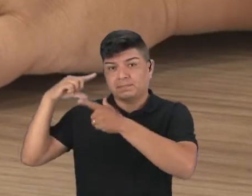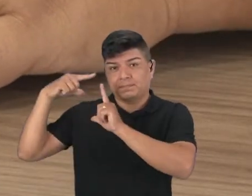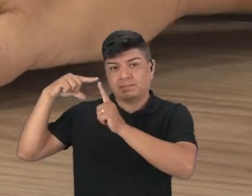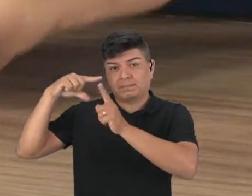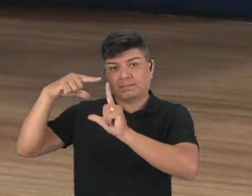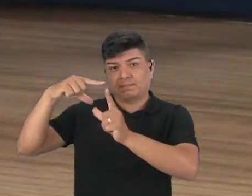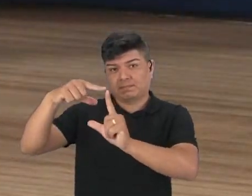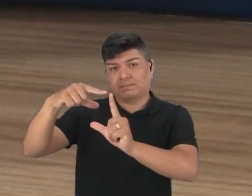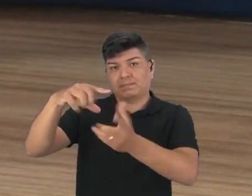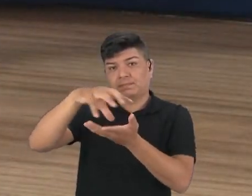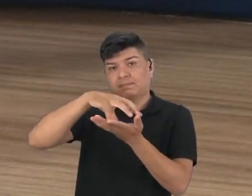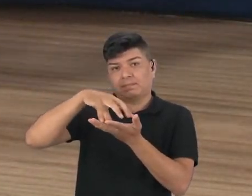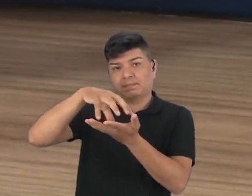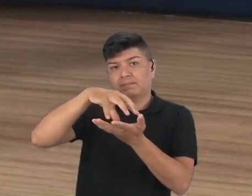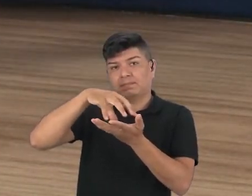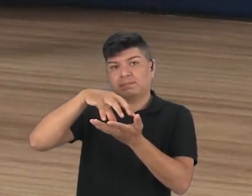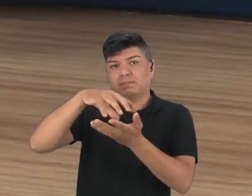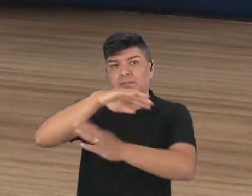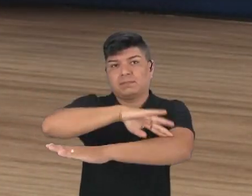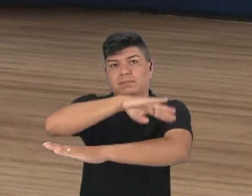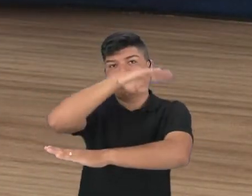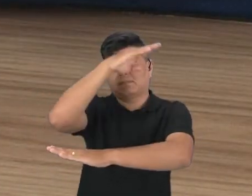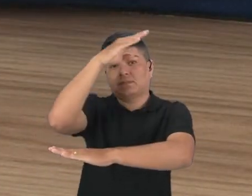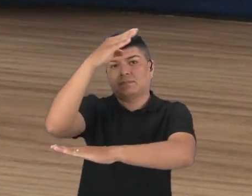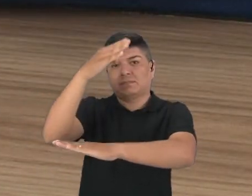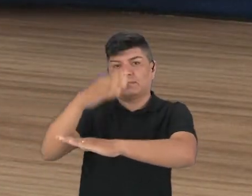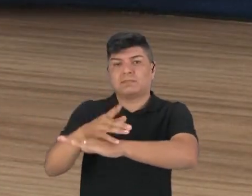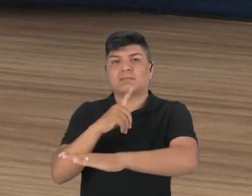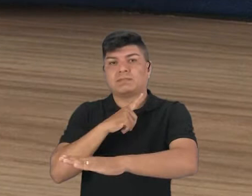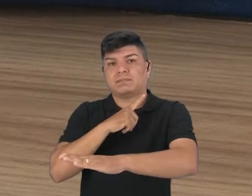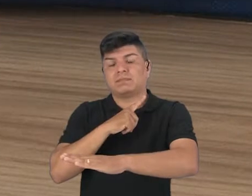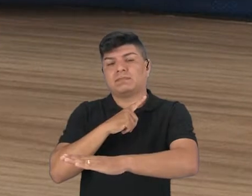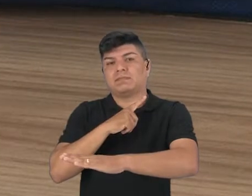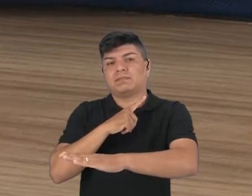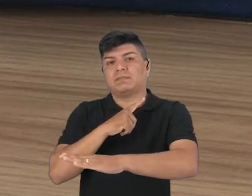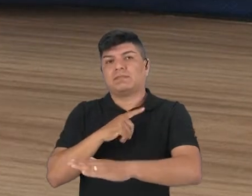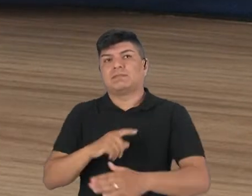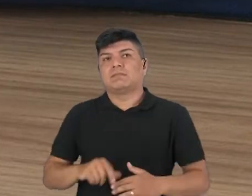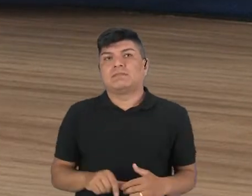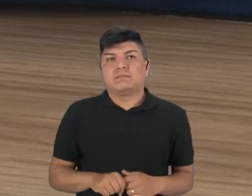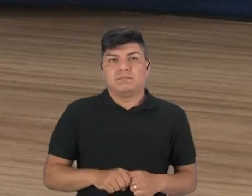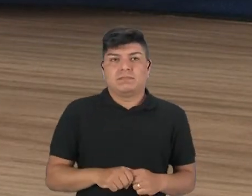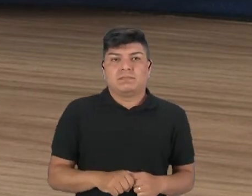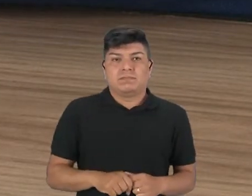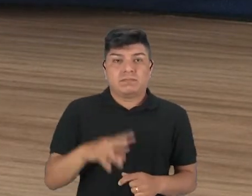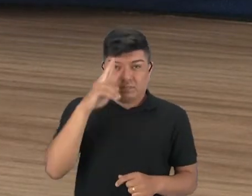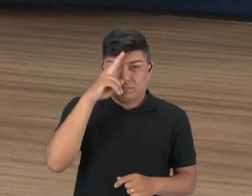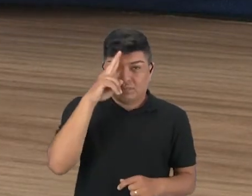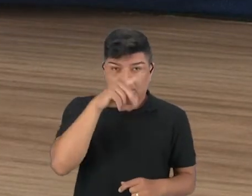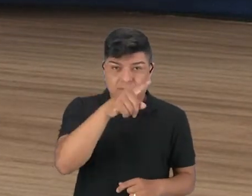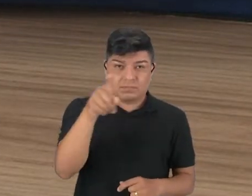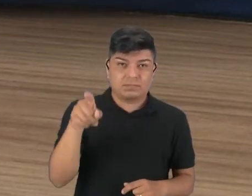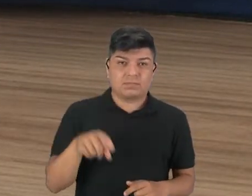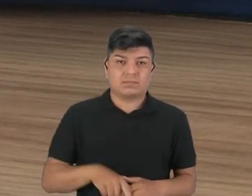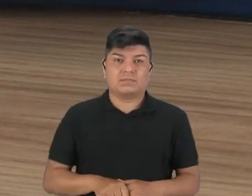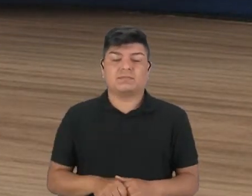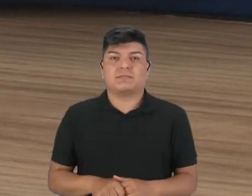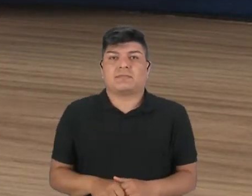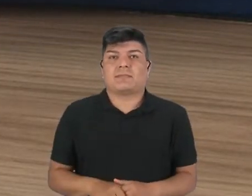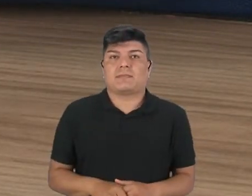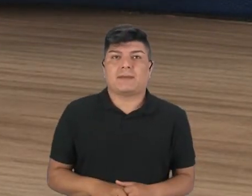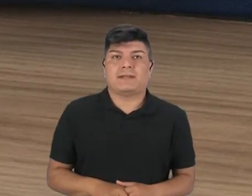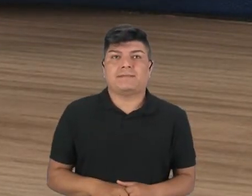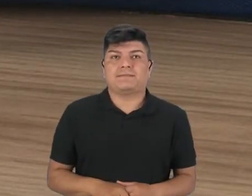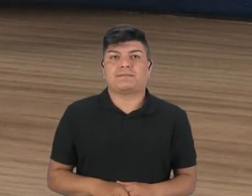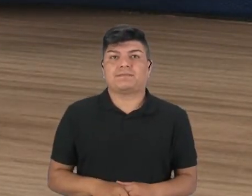geométrica esta montanha tem? Será que vocês lembram?